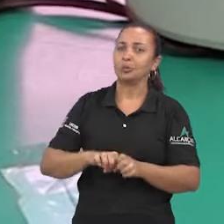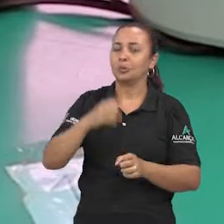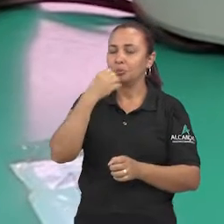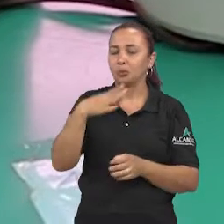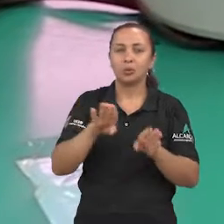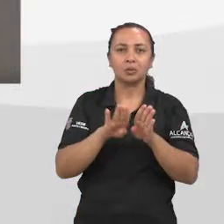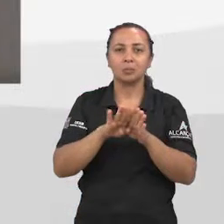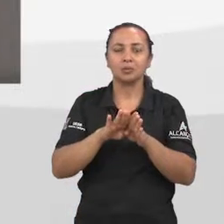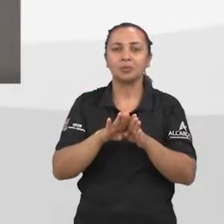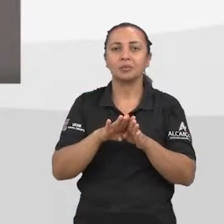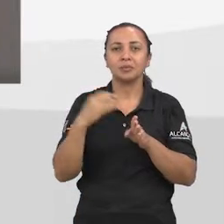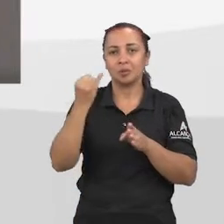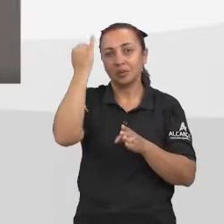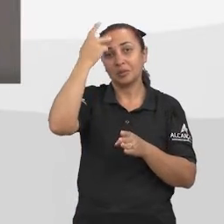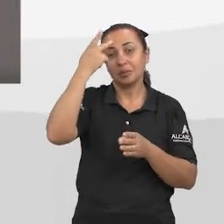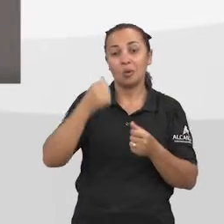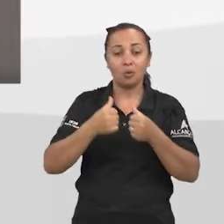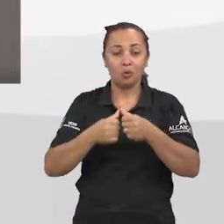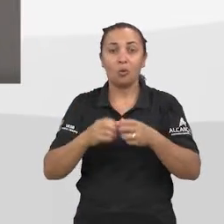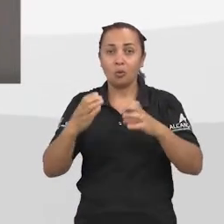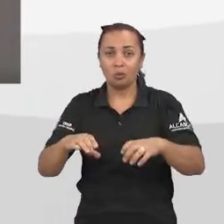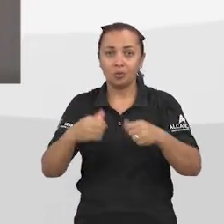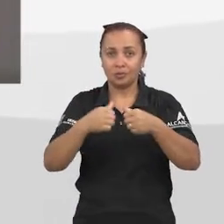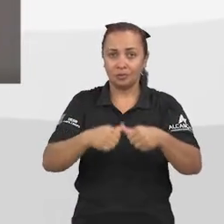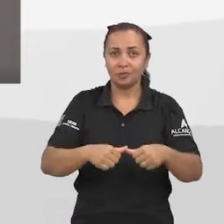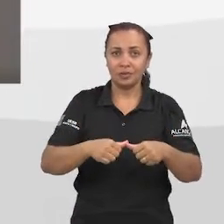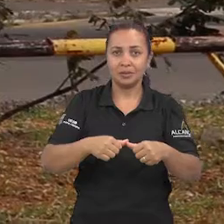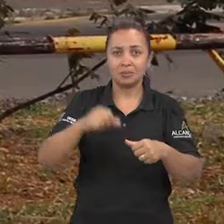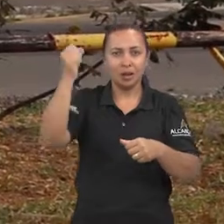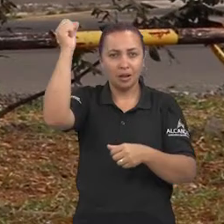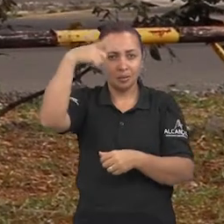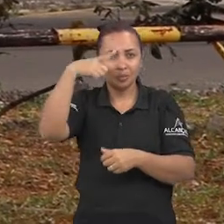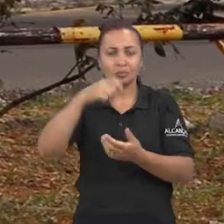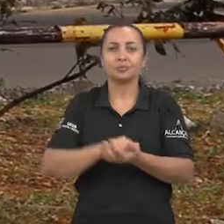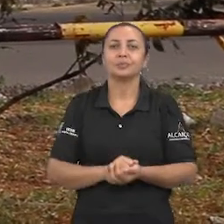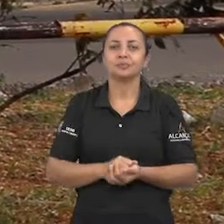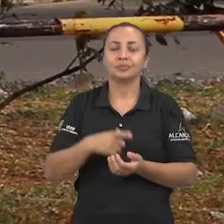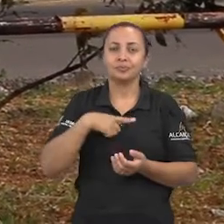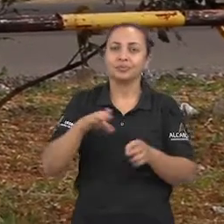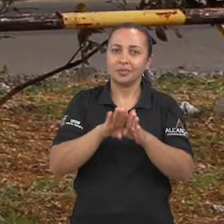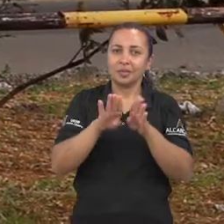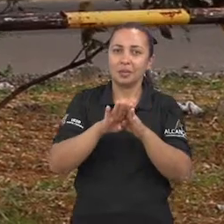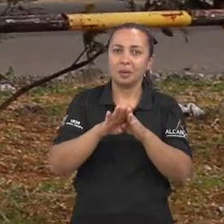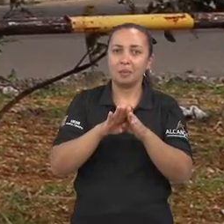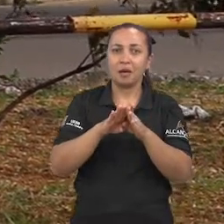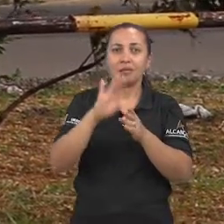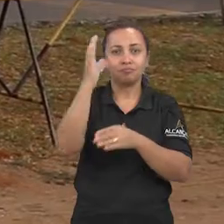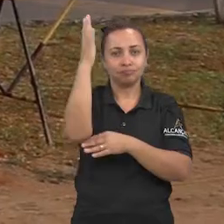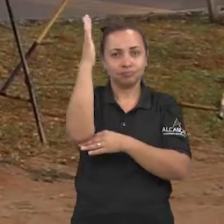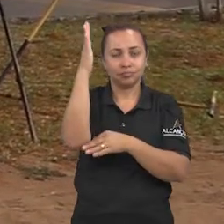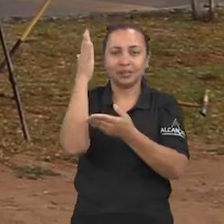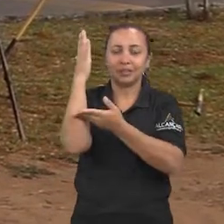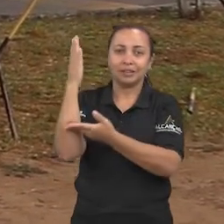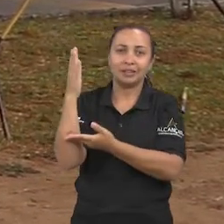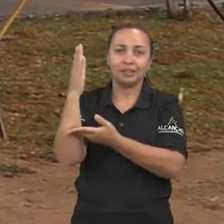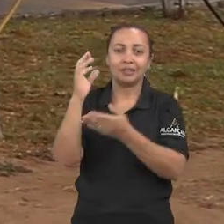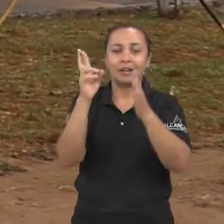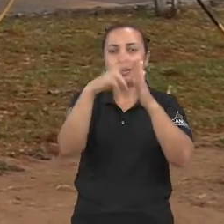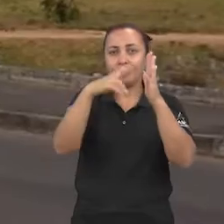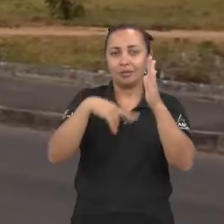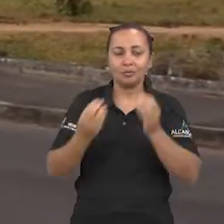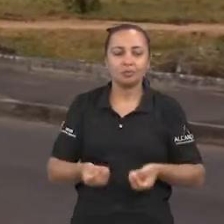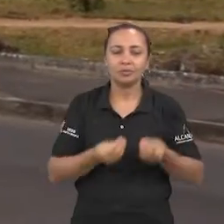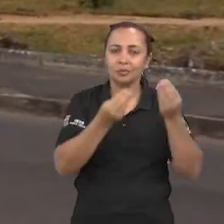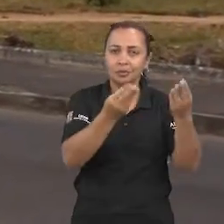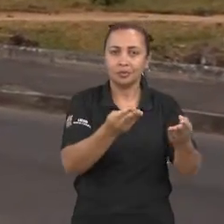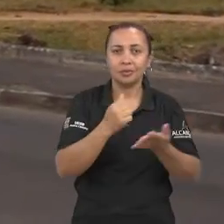colocar no poste, que é onde vai ficar localizado os LEDs. Também a gente tem a madeira, que foi fornecida pela UFRB, que